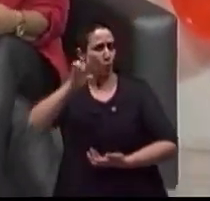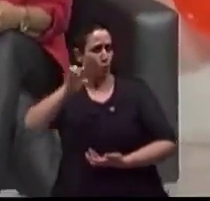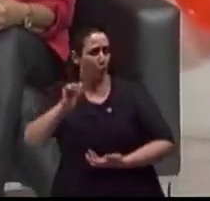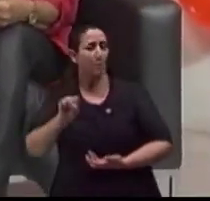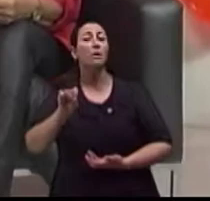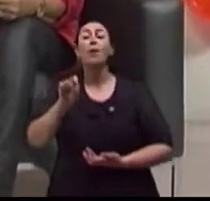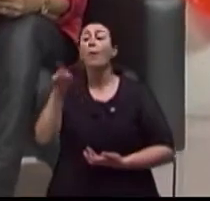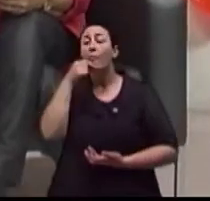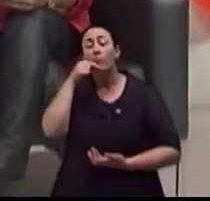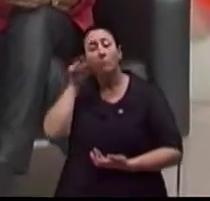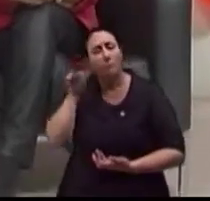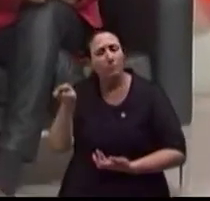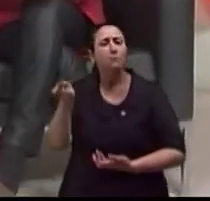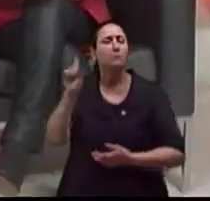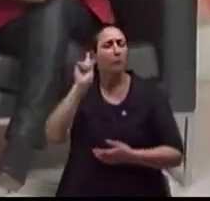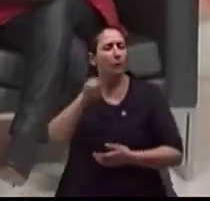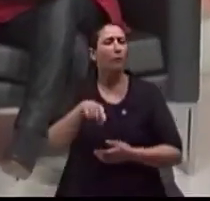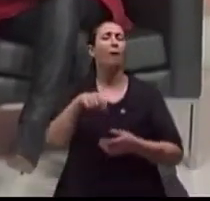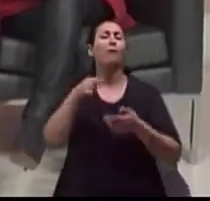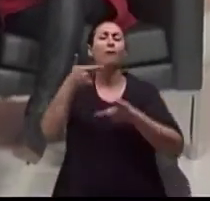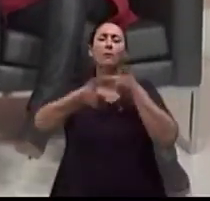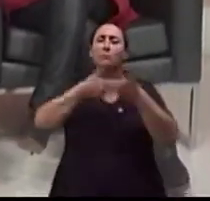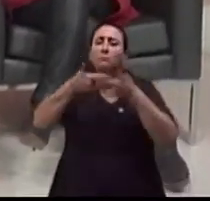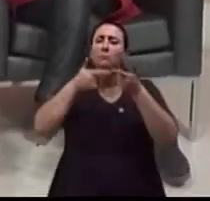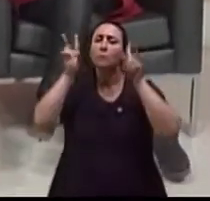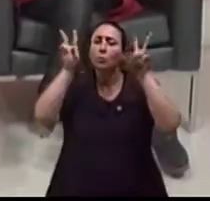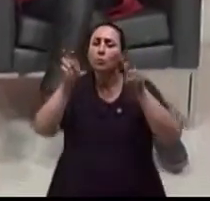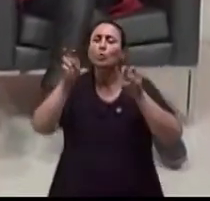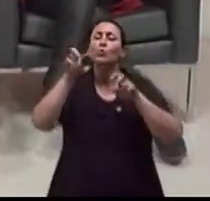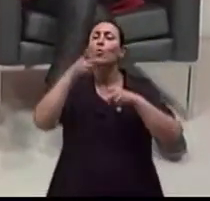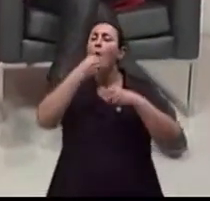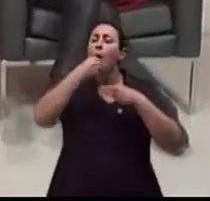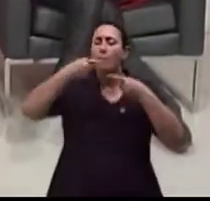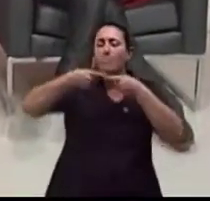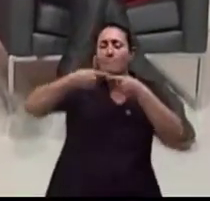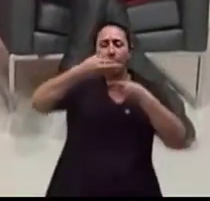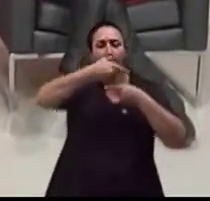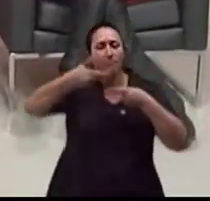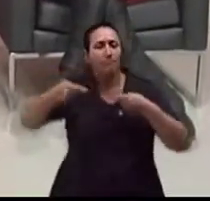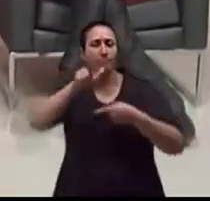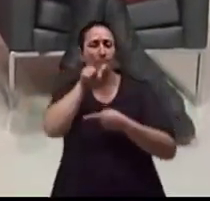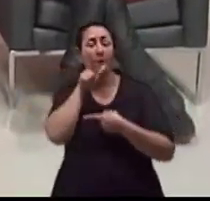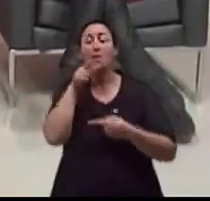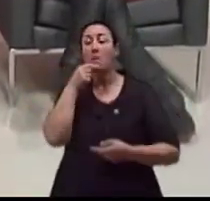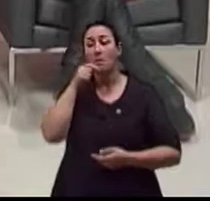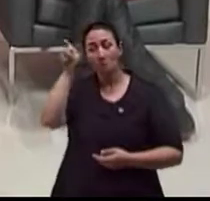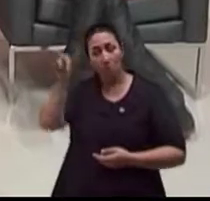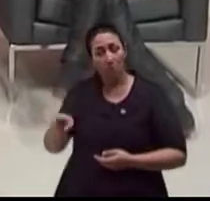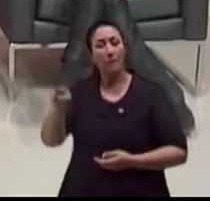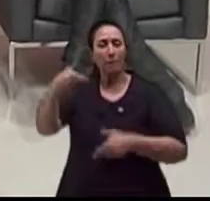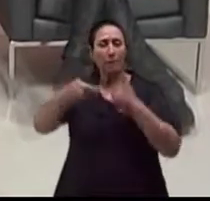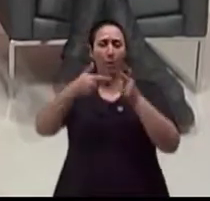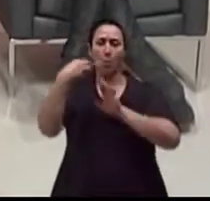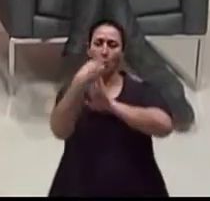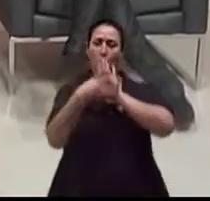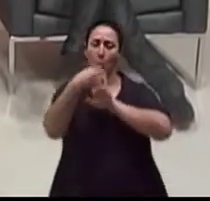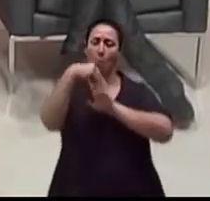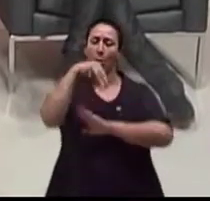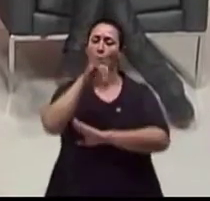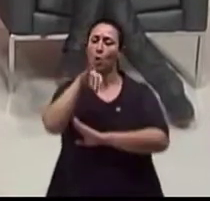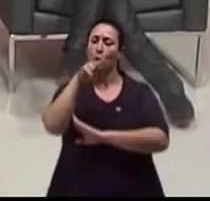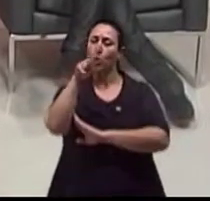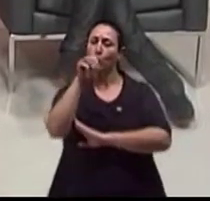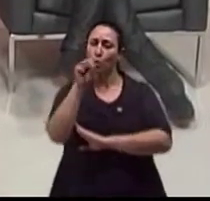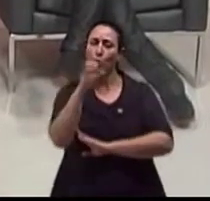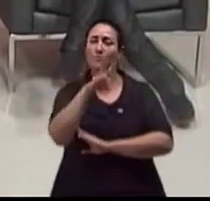importantíssimas tenho a certeza para todos os nossos telespectadores né E eles se comunicam depois com a gente através de né